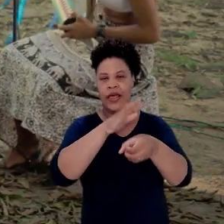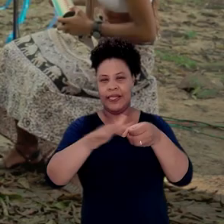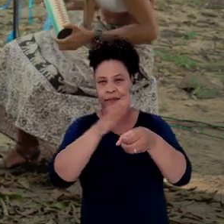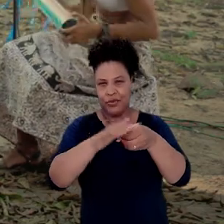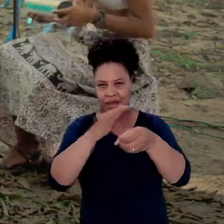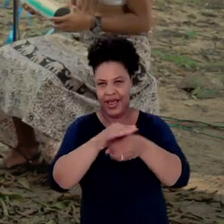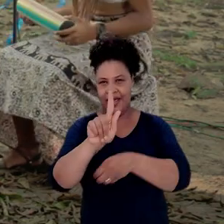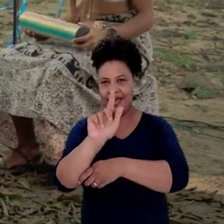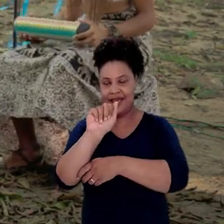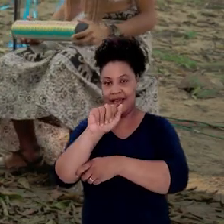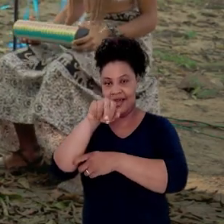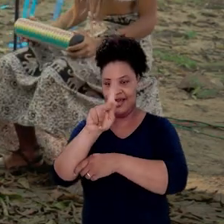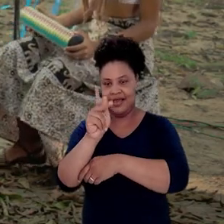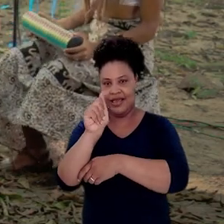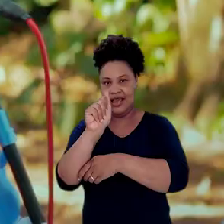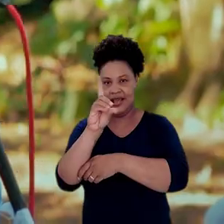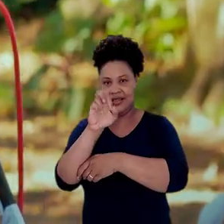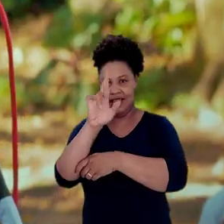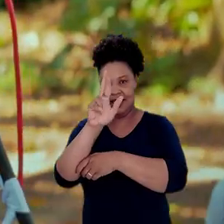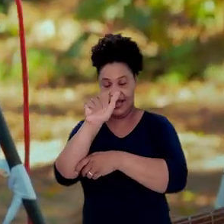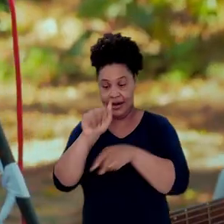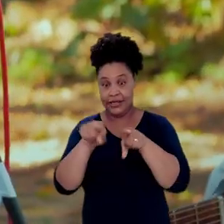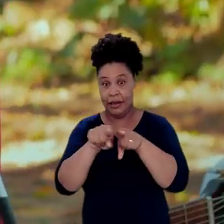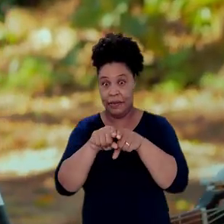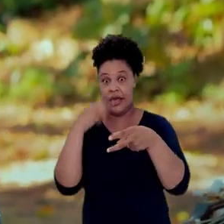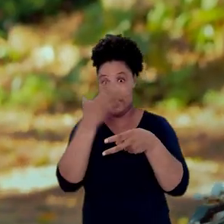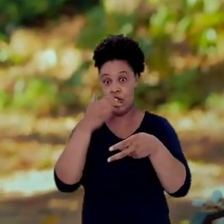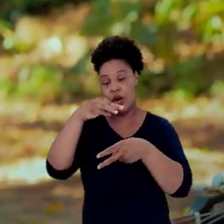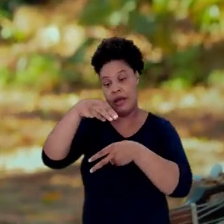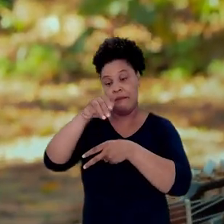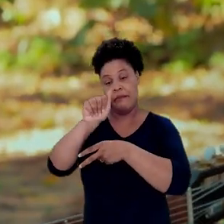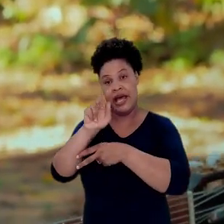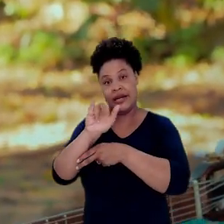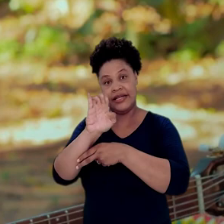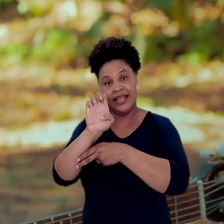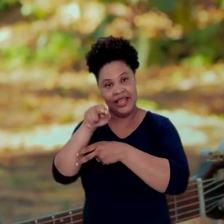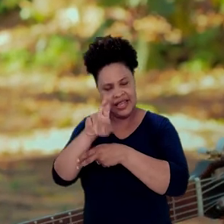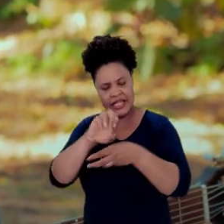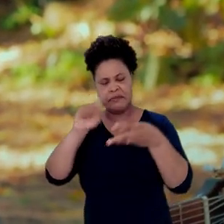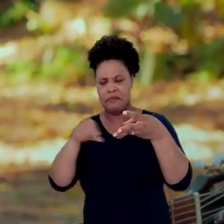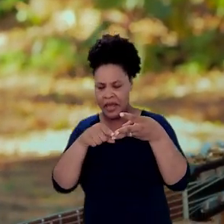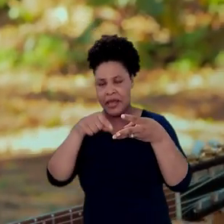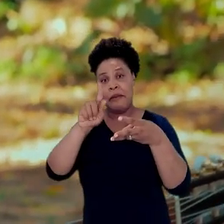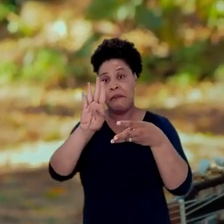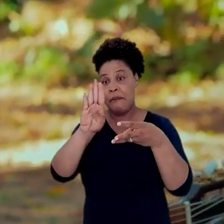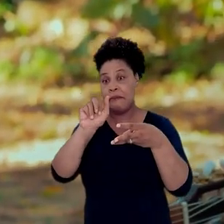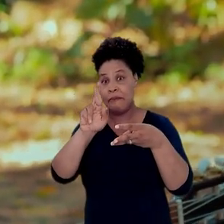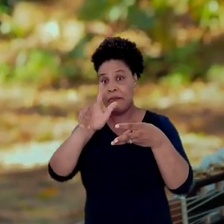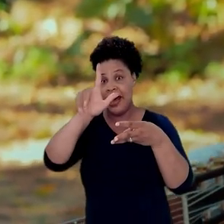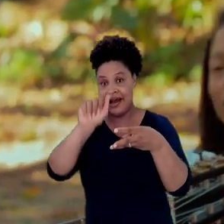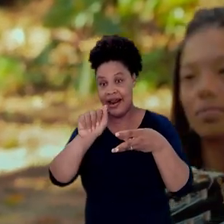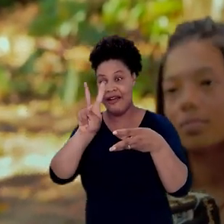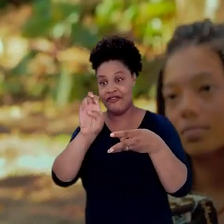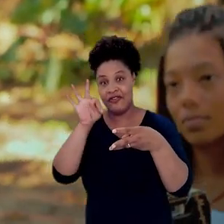de Castro, gravaram essa música. O Barlavento também gravou. Então, é uma canção